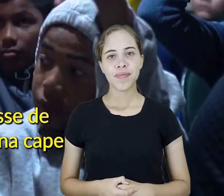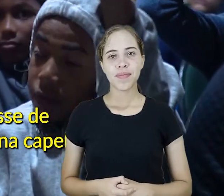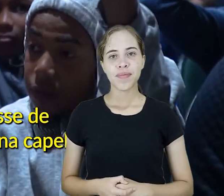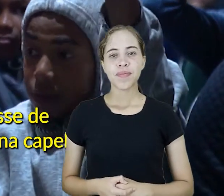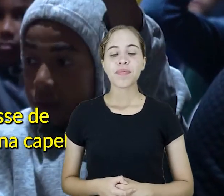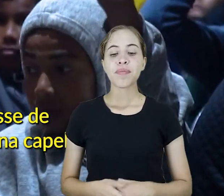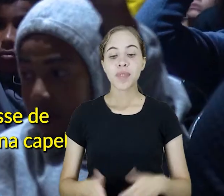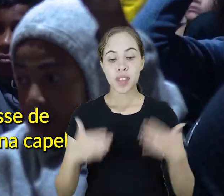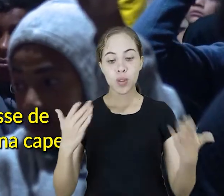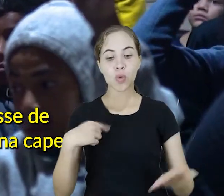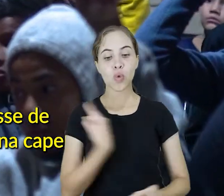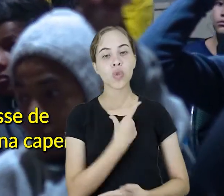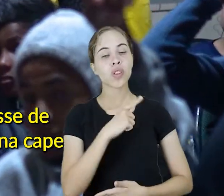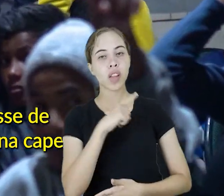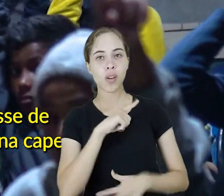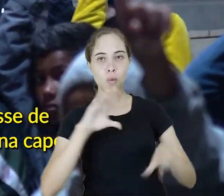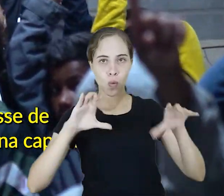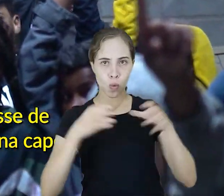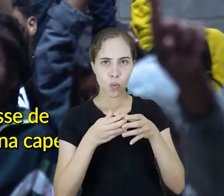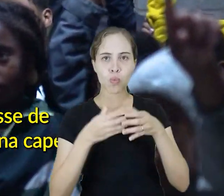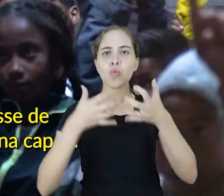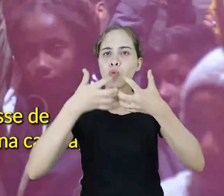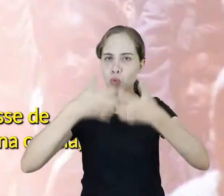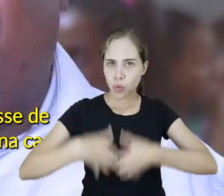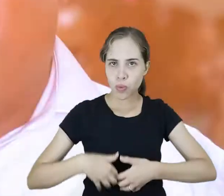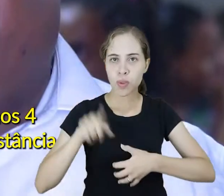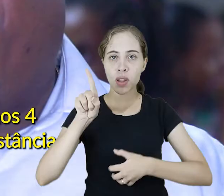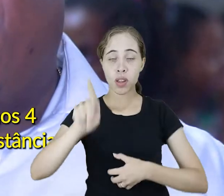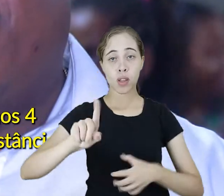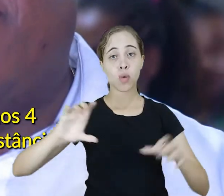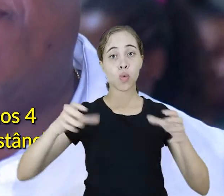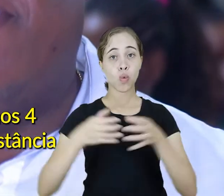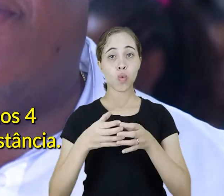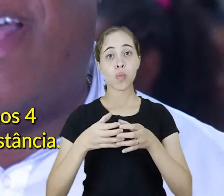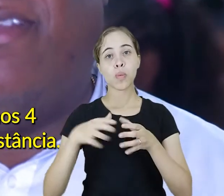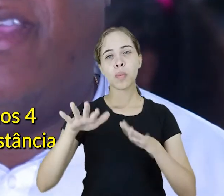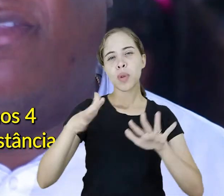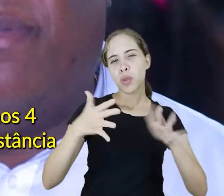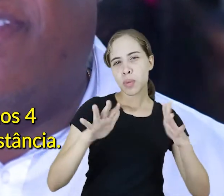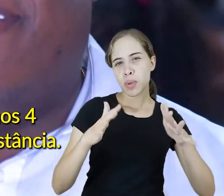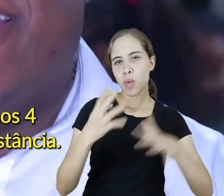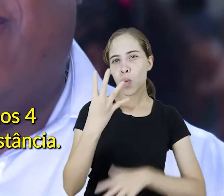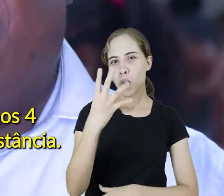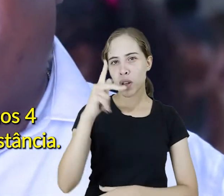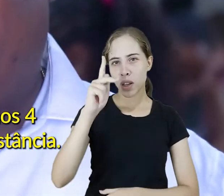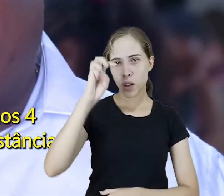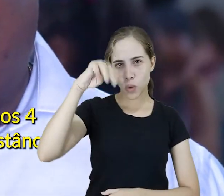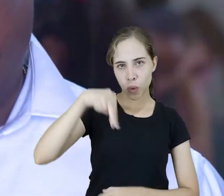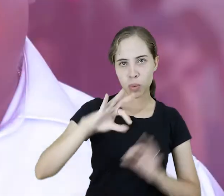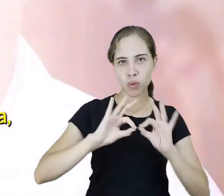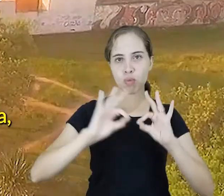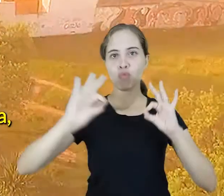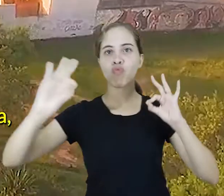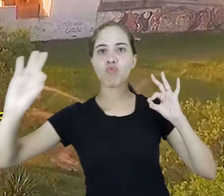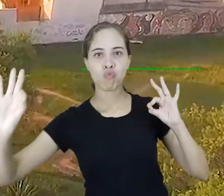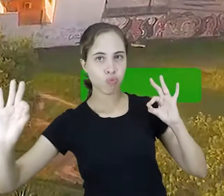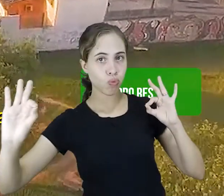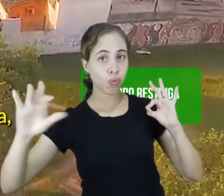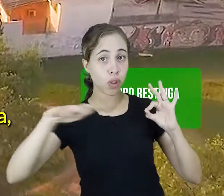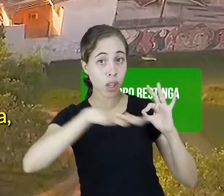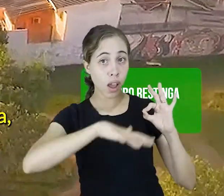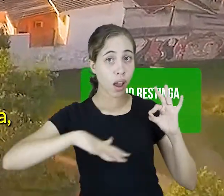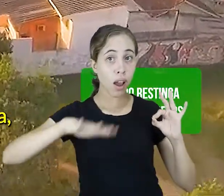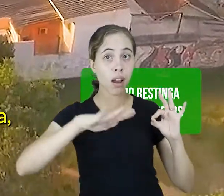Então, nós tínhamos uma classe de seminário que funcionava na capela, que fica a mais ou menos 4 quilômetros daqui de distância. A área da